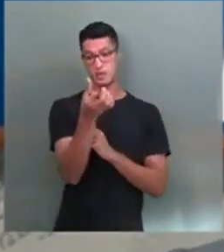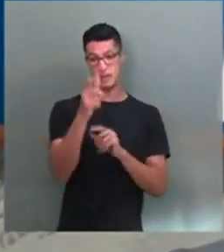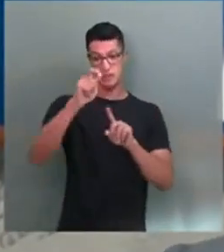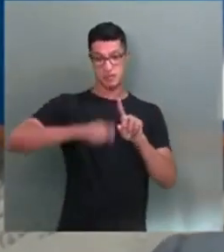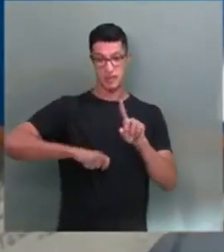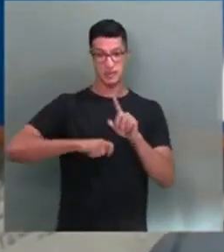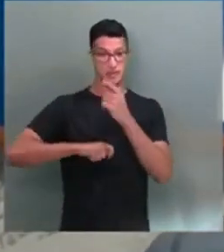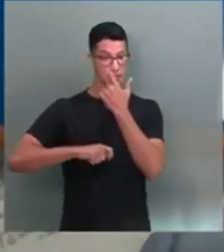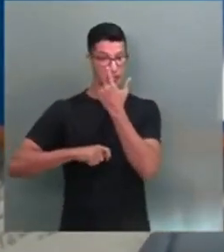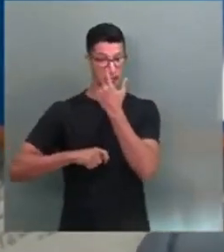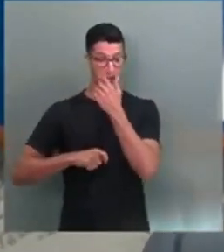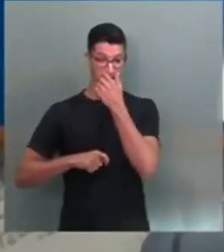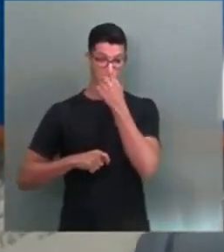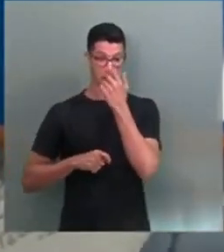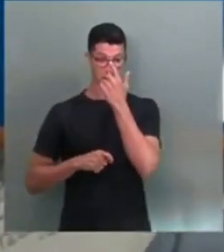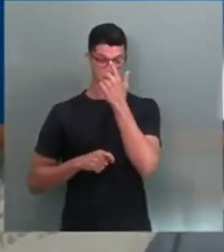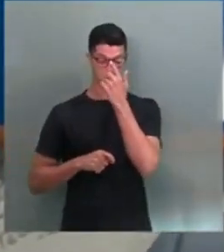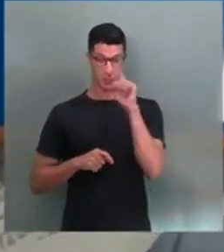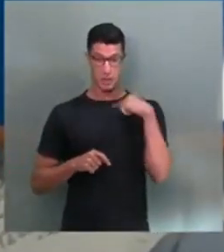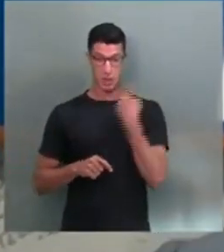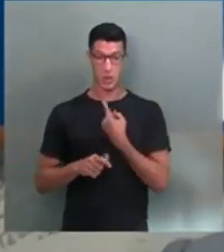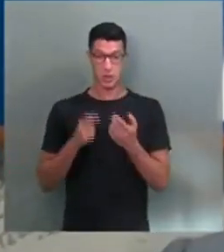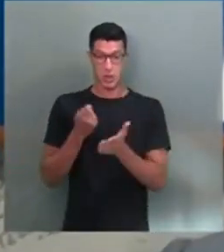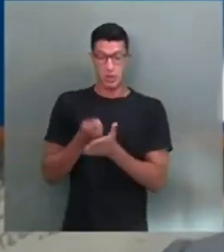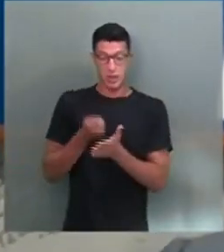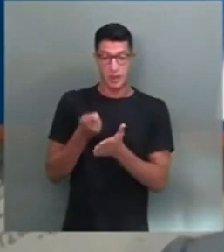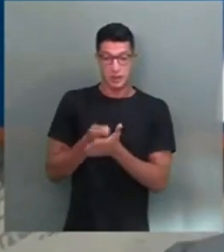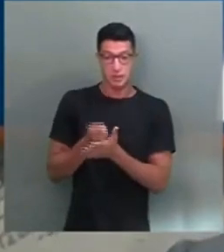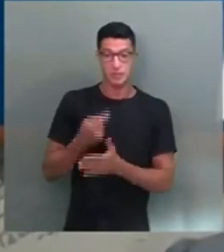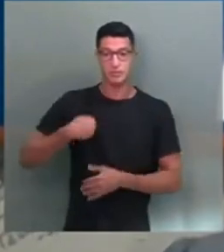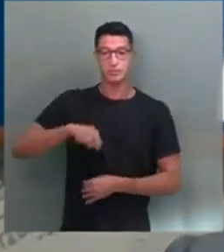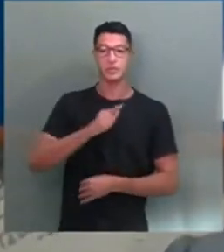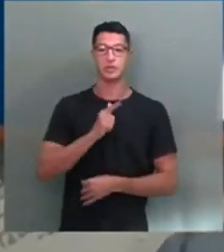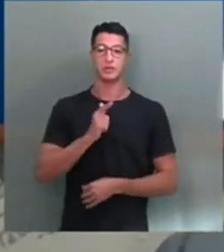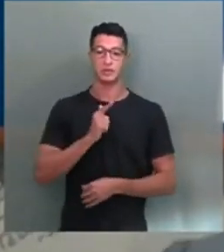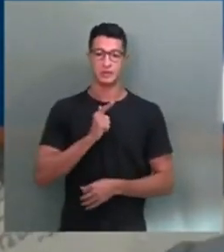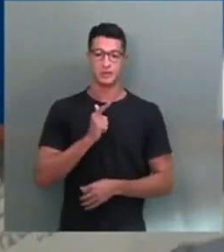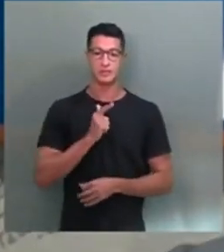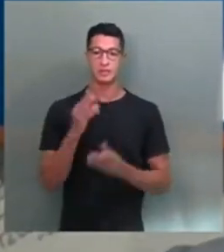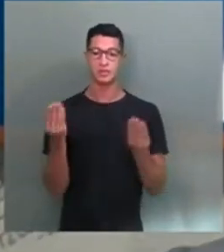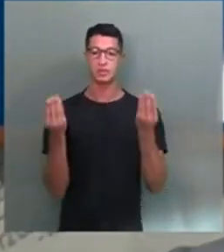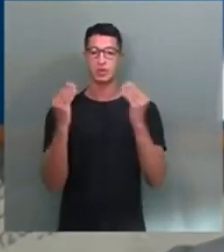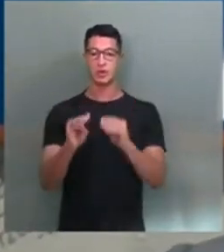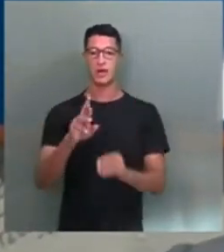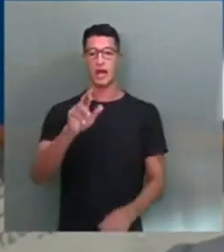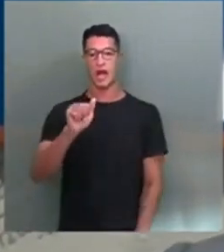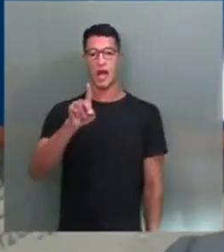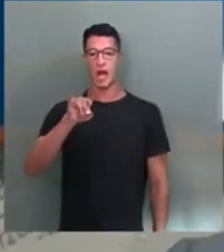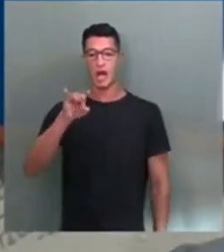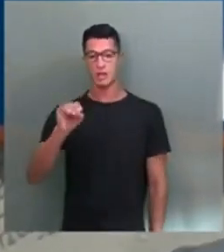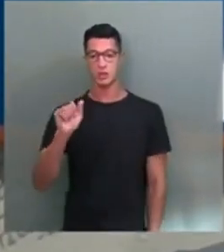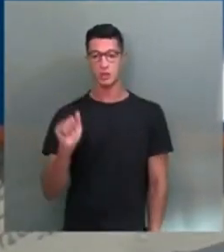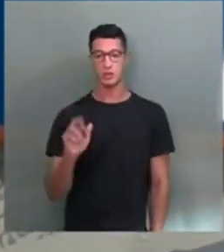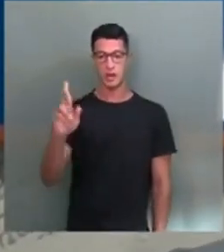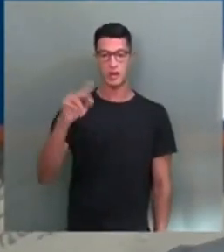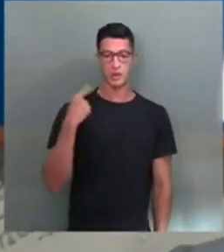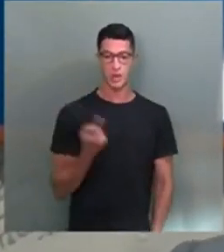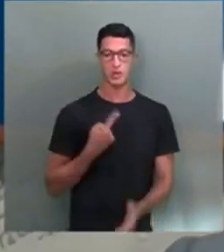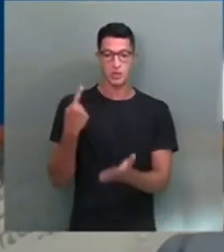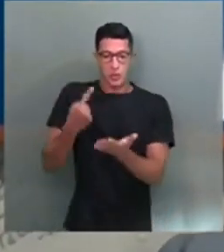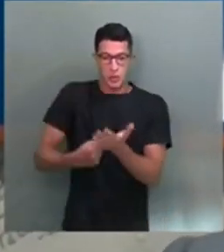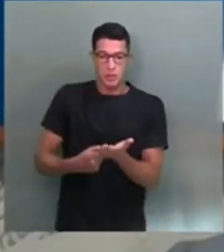6 meses, era nossa obrigação, nós tínhamos que colocar a rádio no ar. Foi o nosso